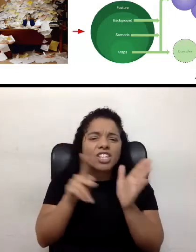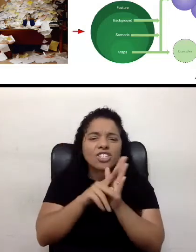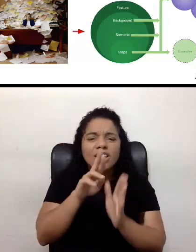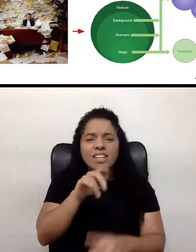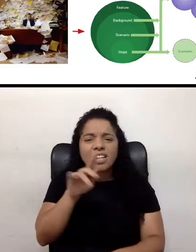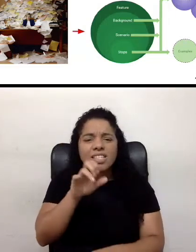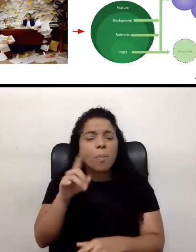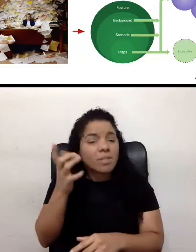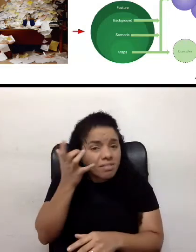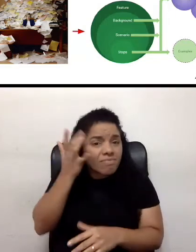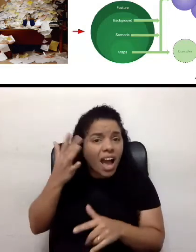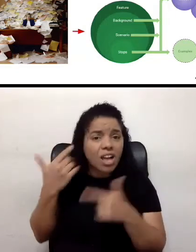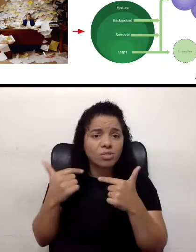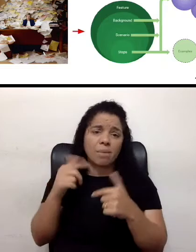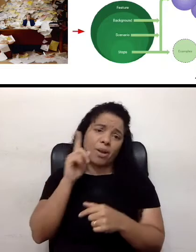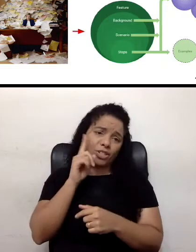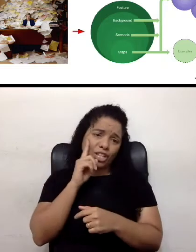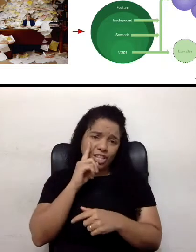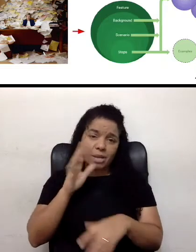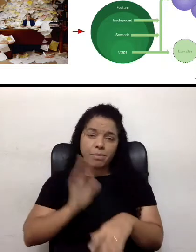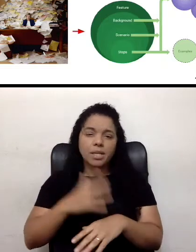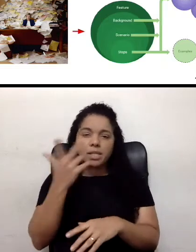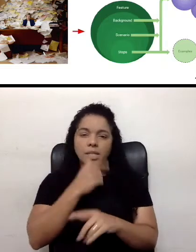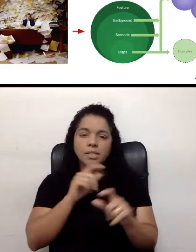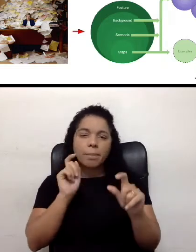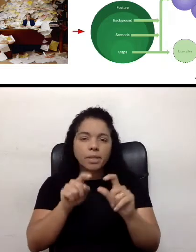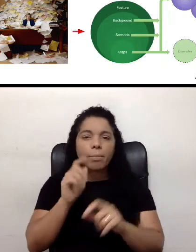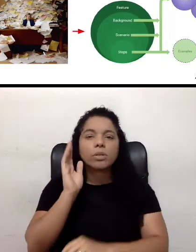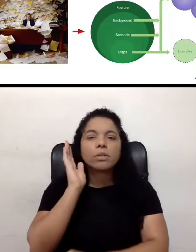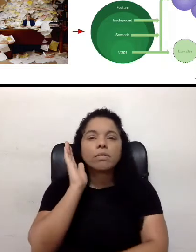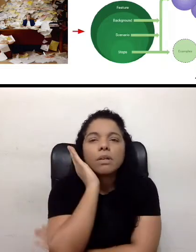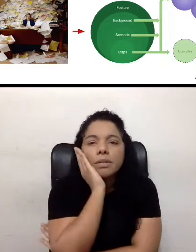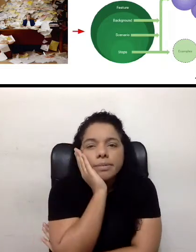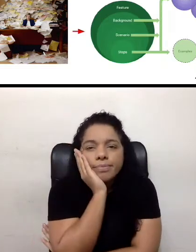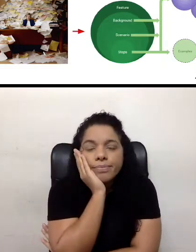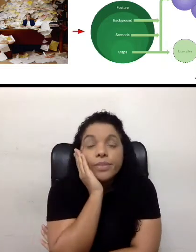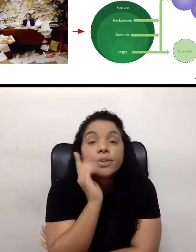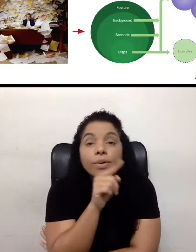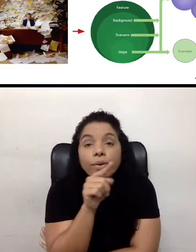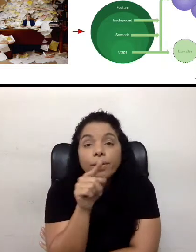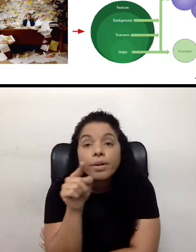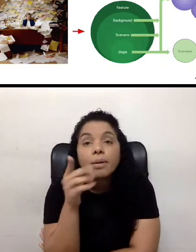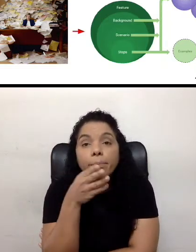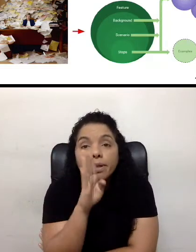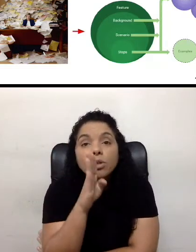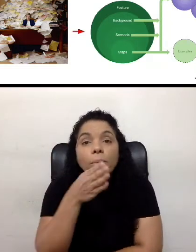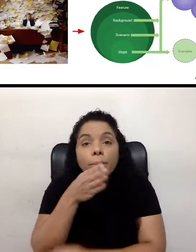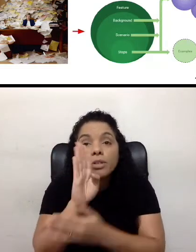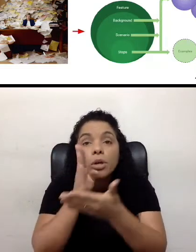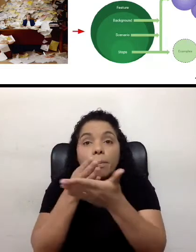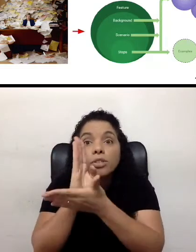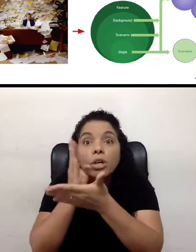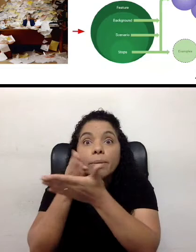seu dia. Não é muito mais lindo você apertar o botão e ficar só assistindo assim, aquele negócio passou, passou, passou,